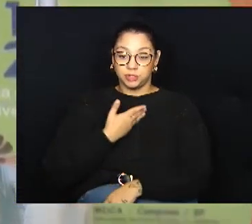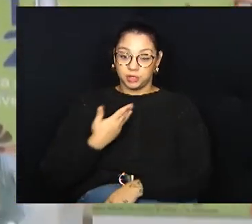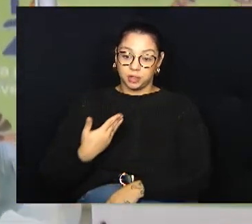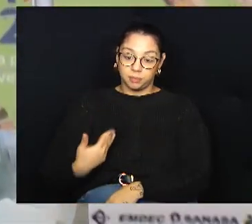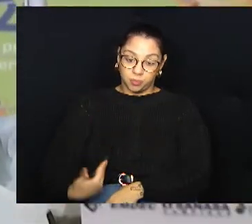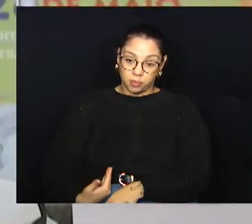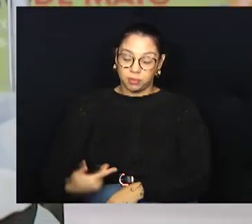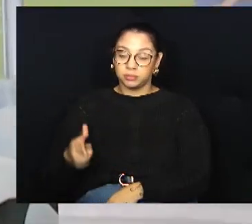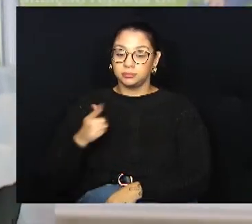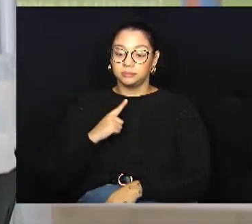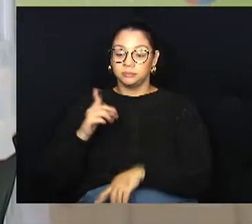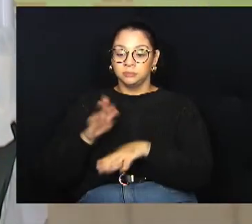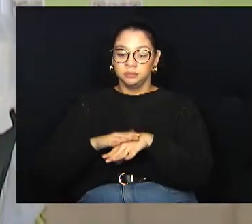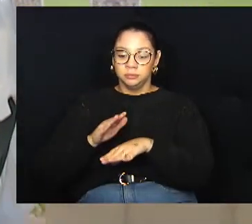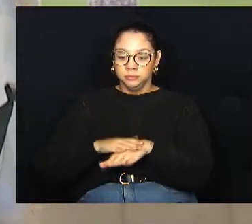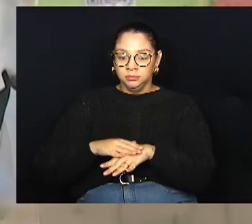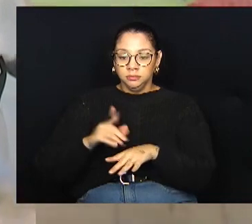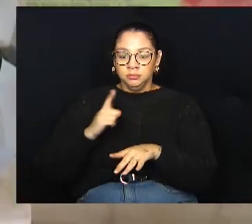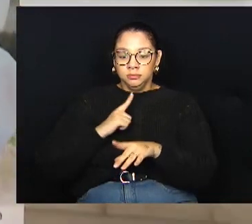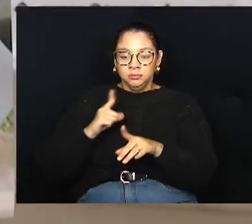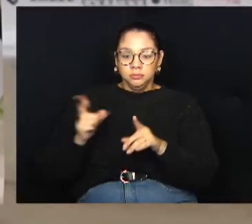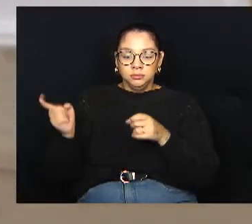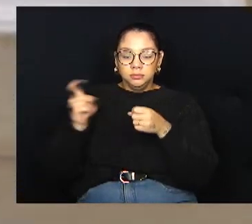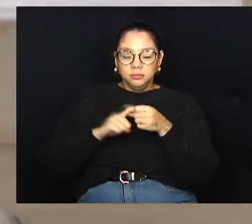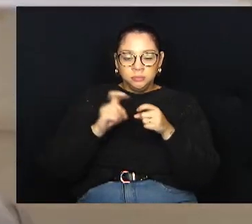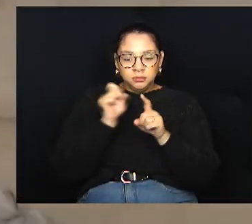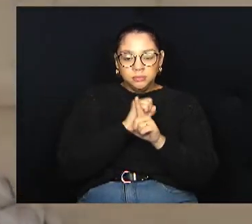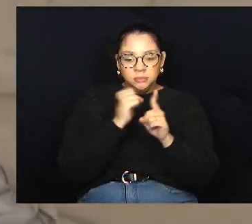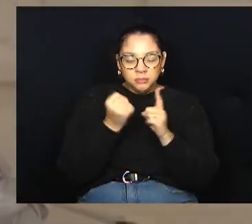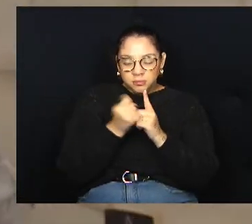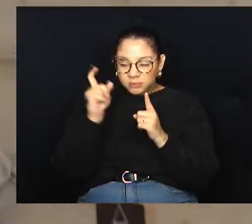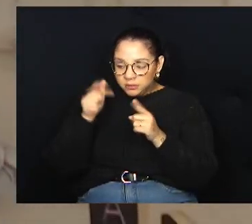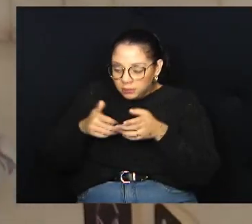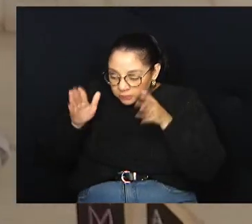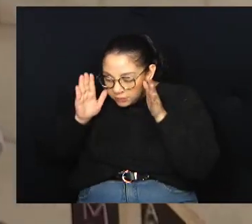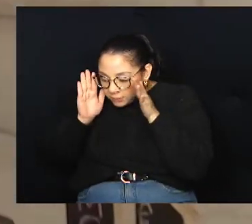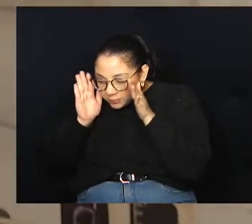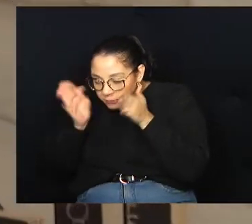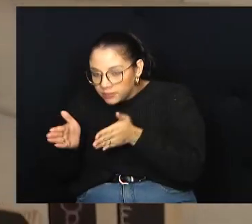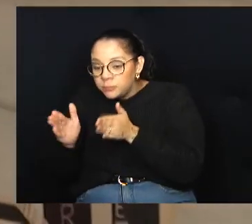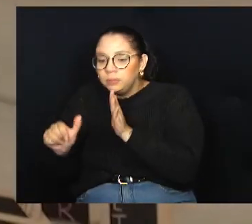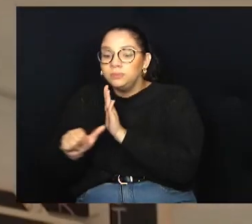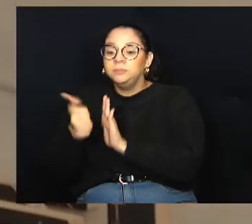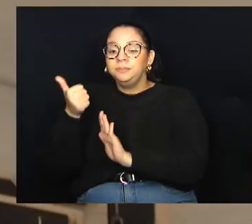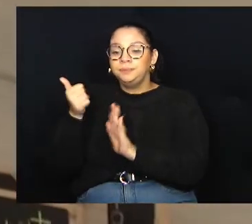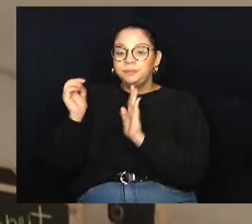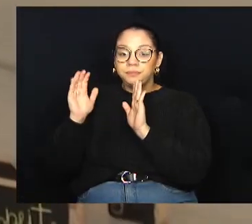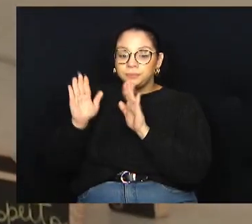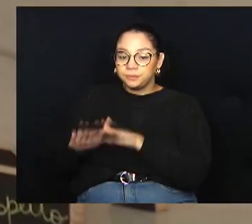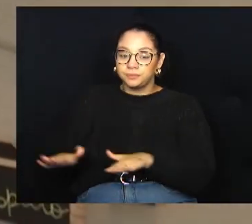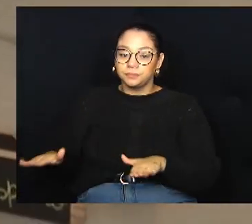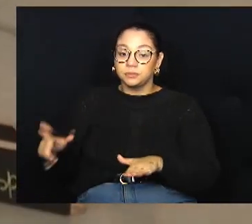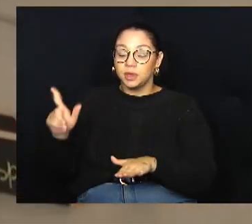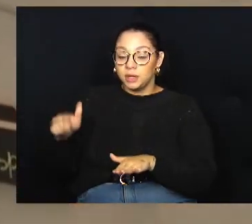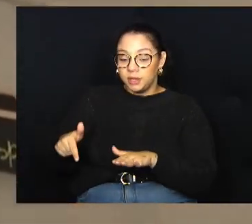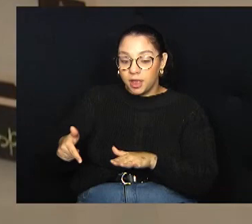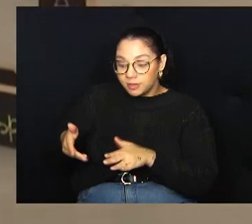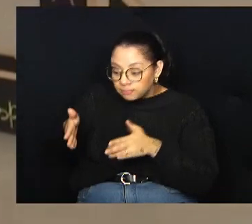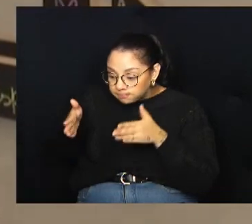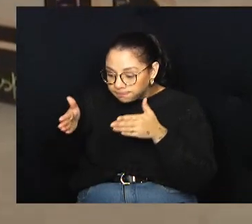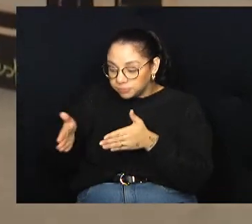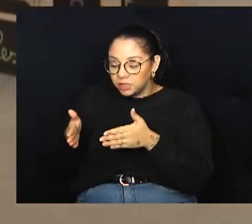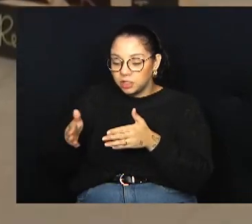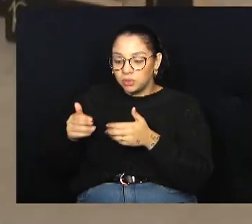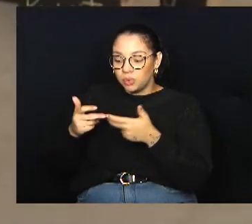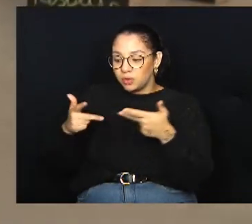que traz retorno para a sociedade, é investindo na primeira infância. É na primeira infância que a gente vai investir e que a gente vai acabar com o ciclo de